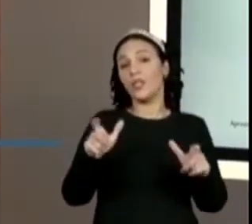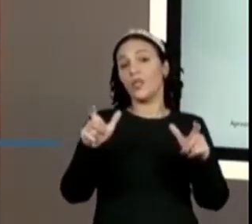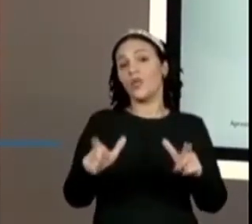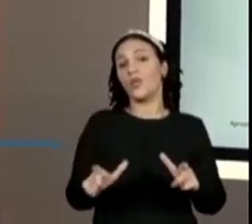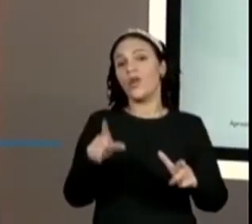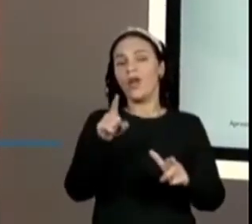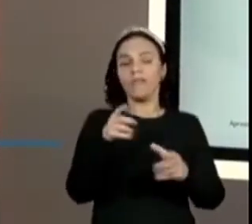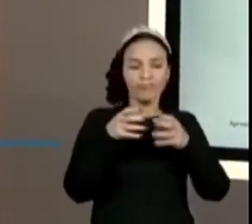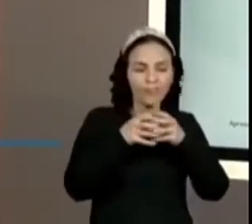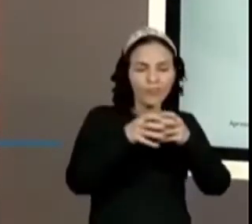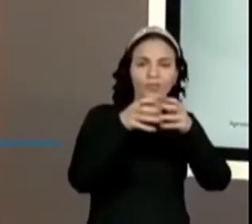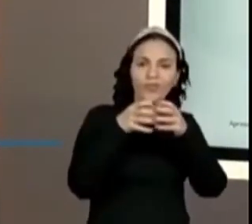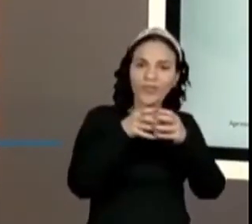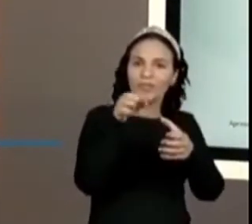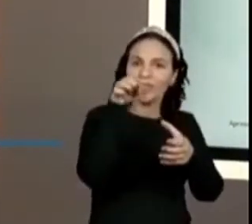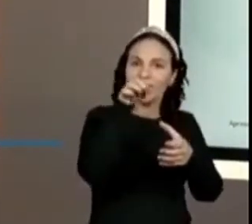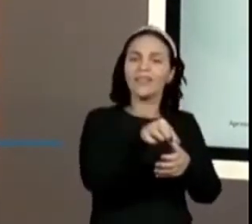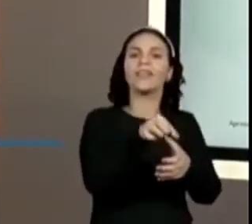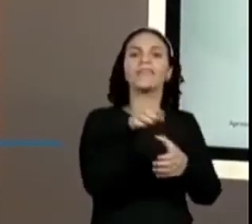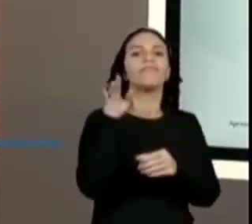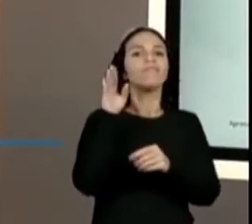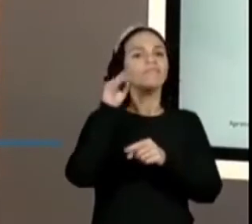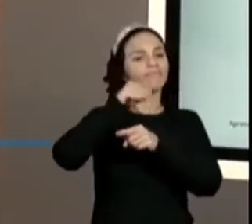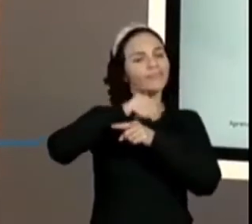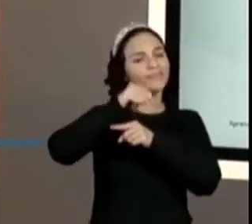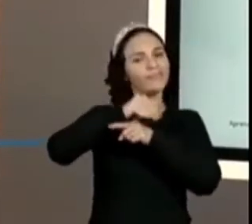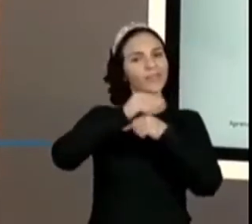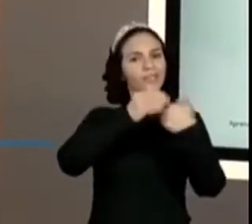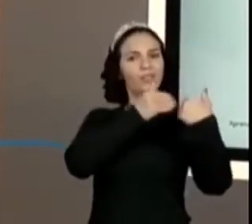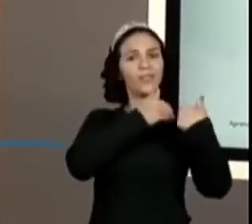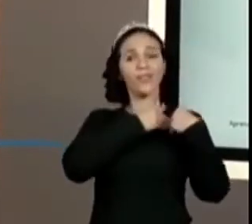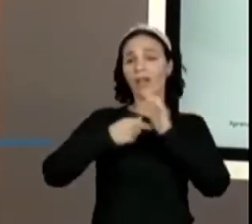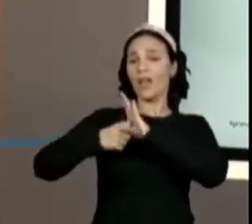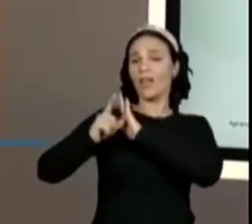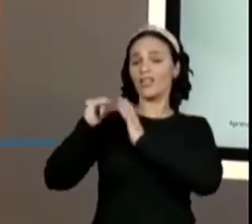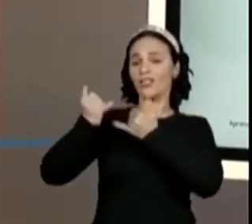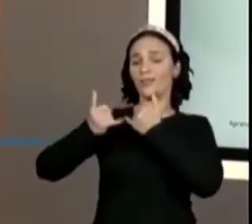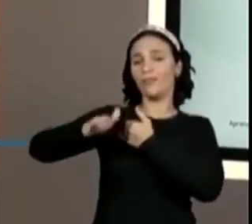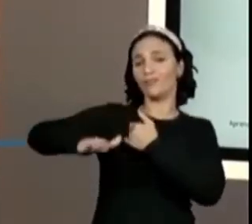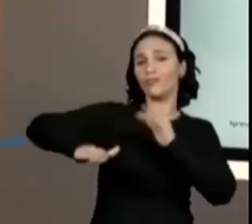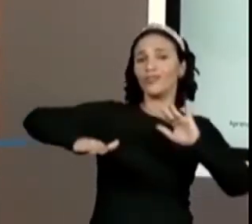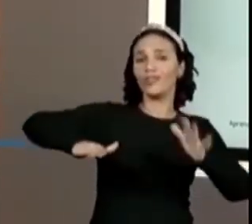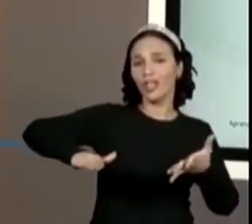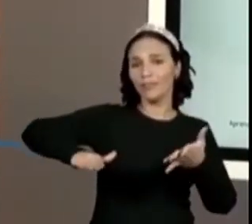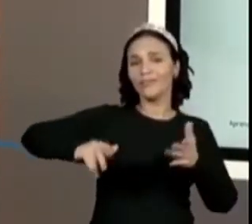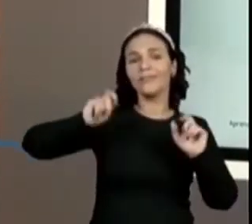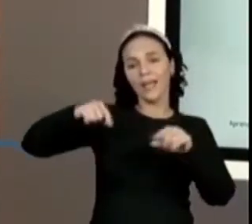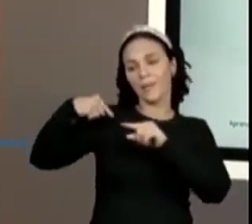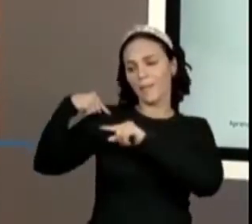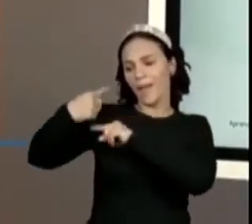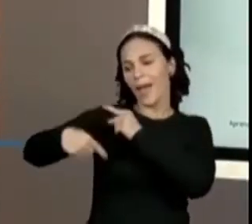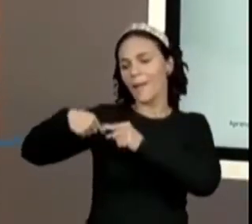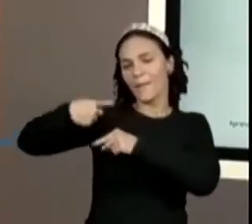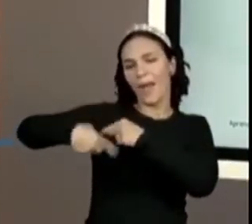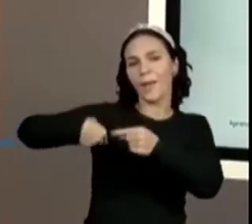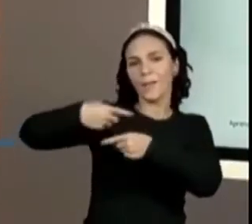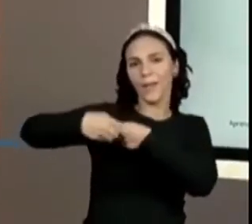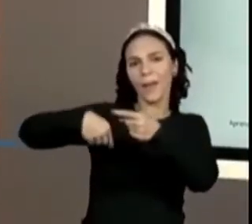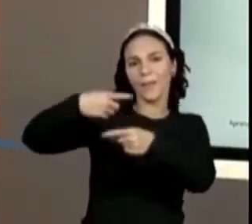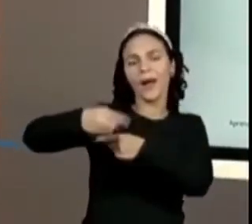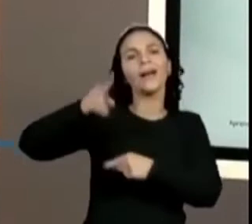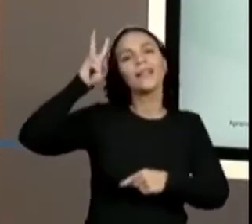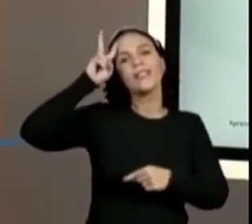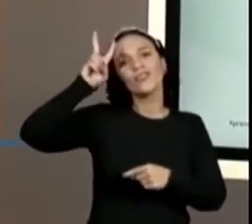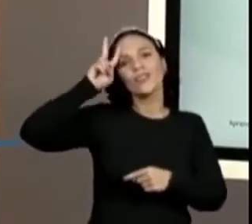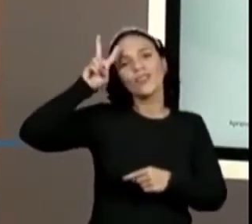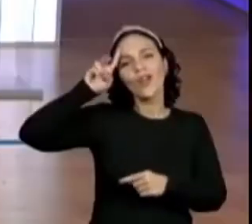algum responsável que cuide, ótimo. Tem sempre alguém que brincou e pode lembrar da parlenda. E isso vai fazendo com que a história